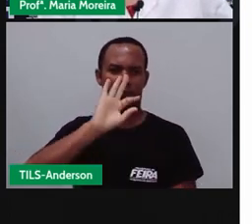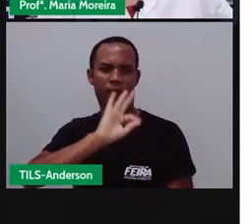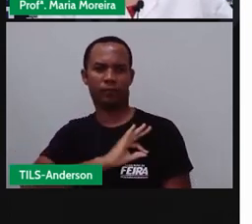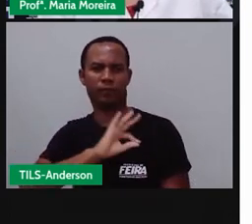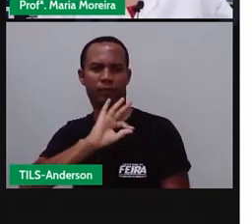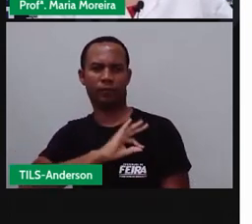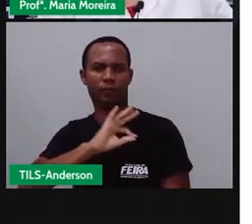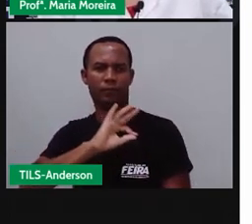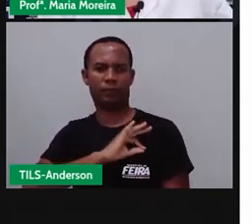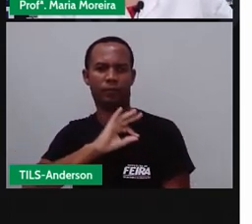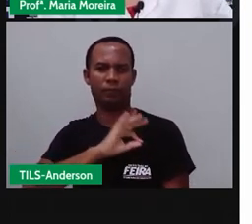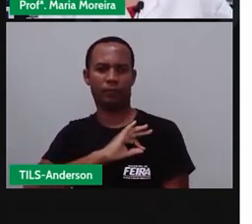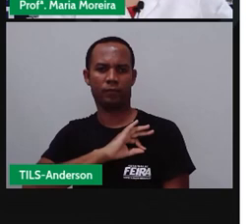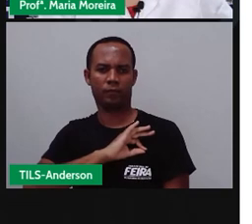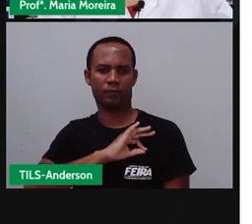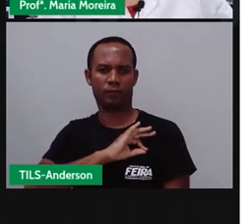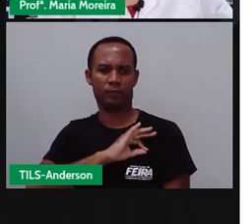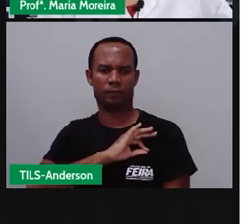policial,